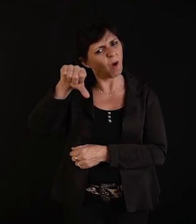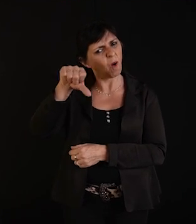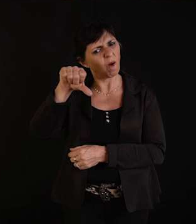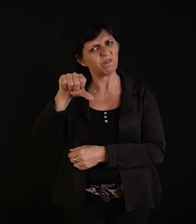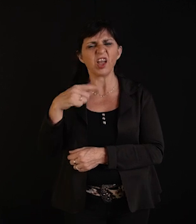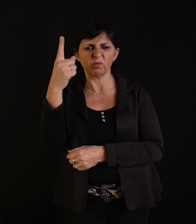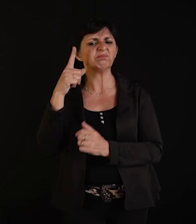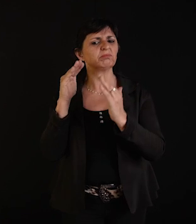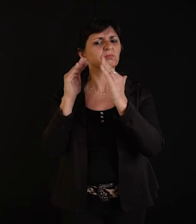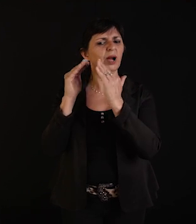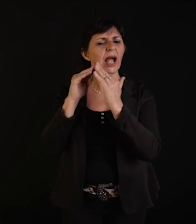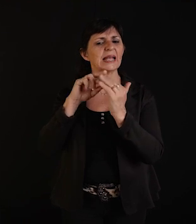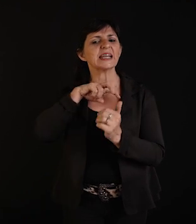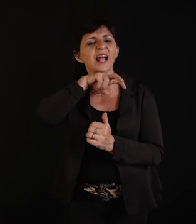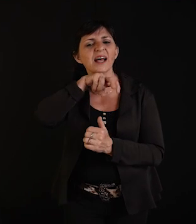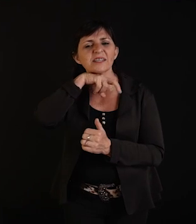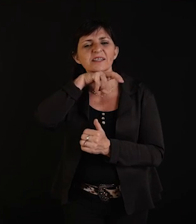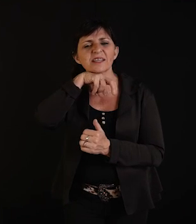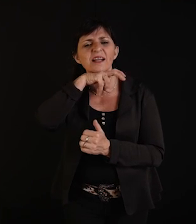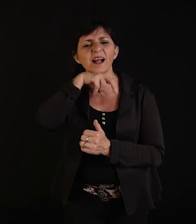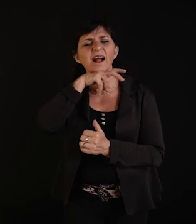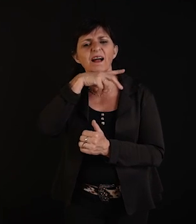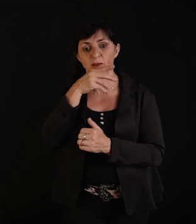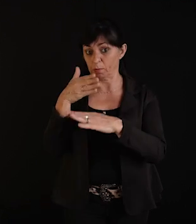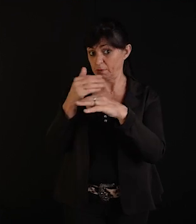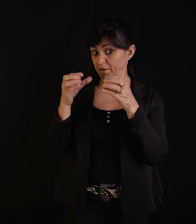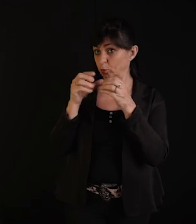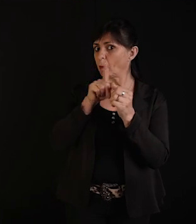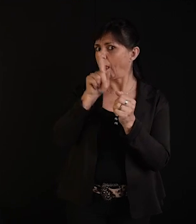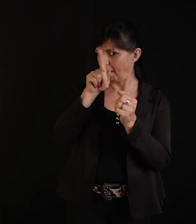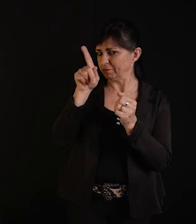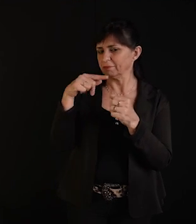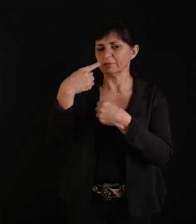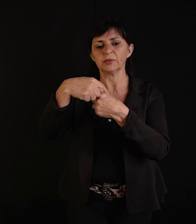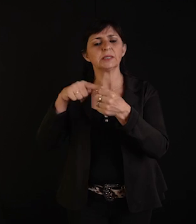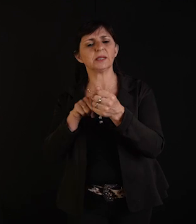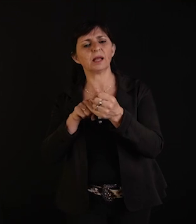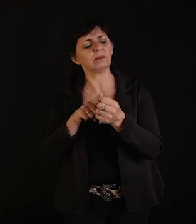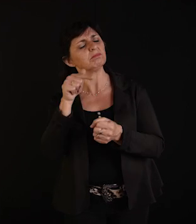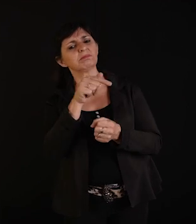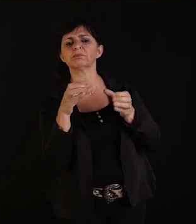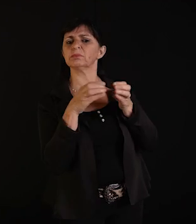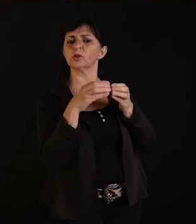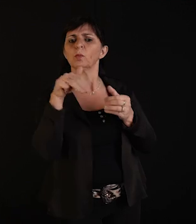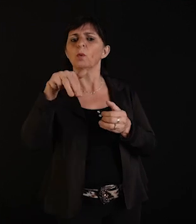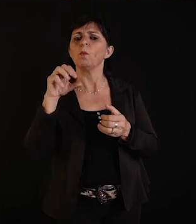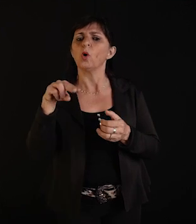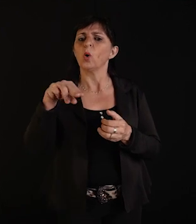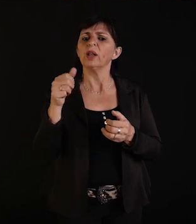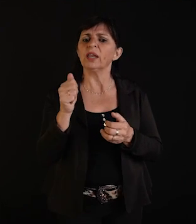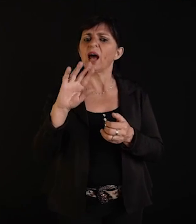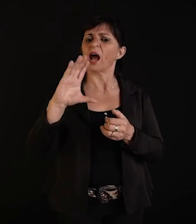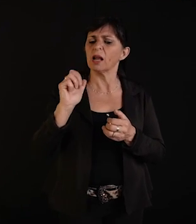uma casa em Cascavel e eu participava do conjunto da casa. Aí os monarcas tocariam o baile depois, né?